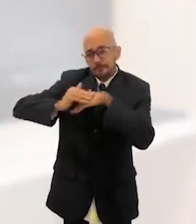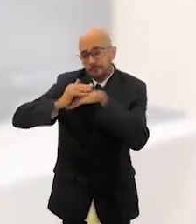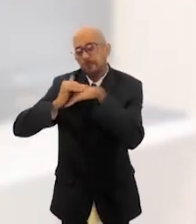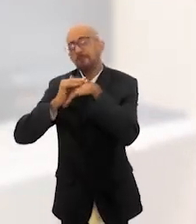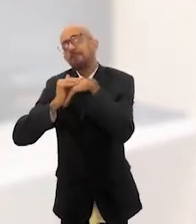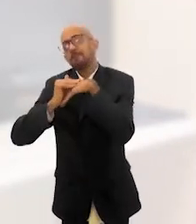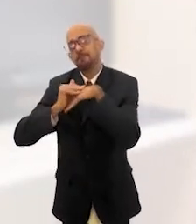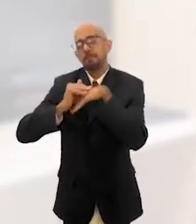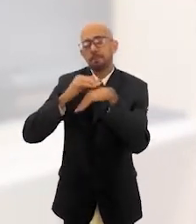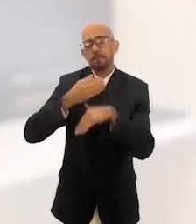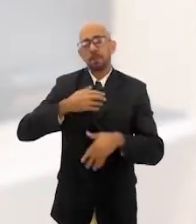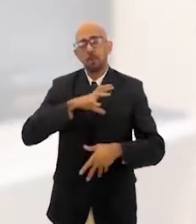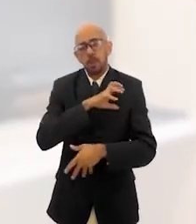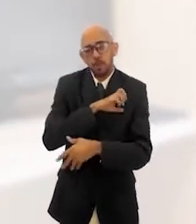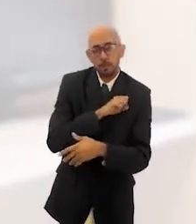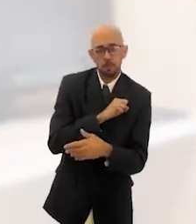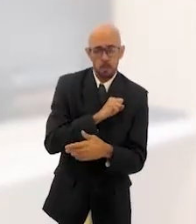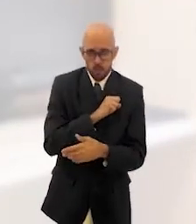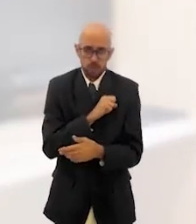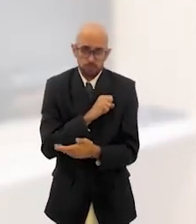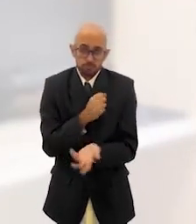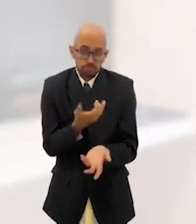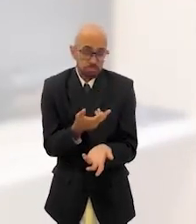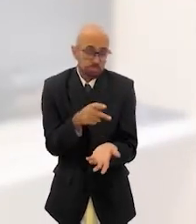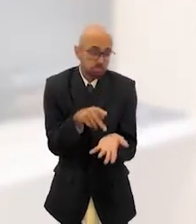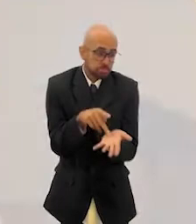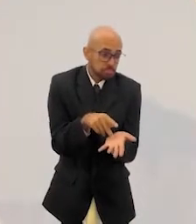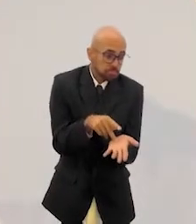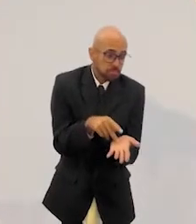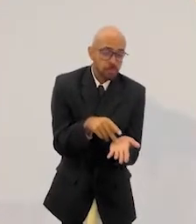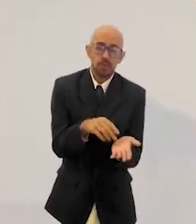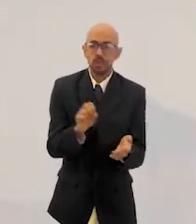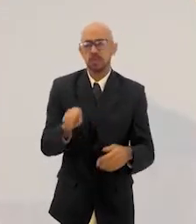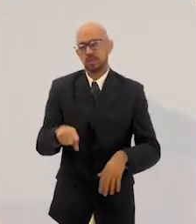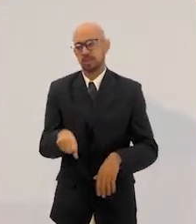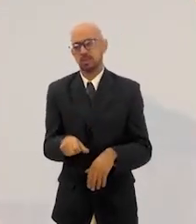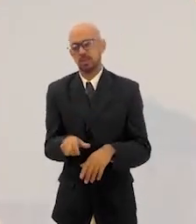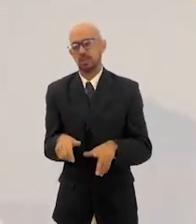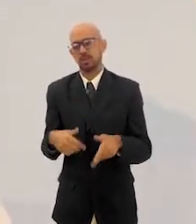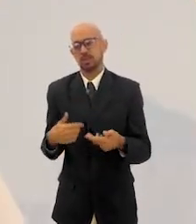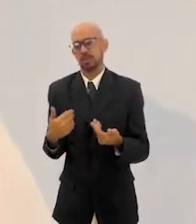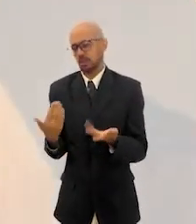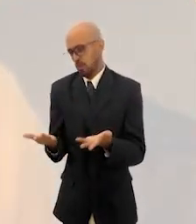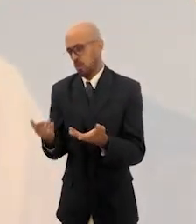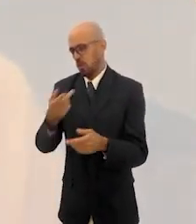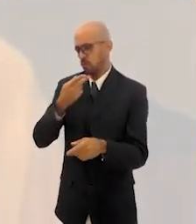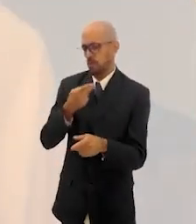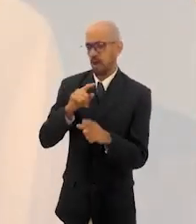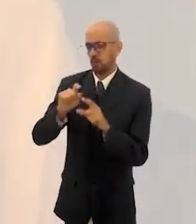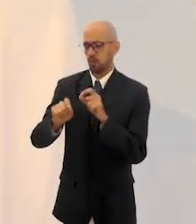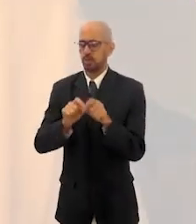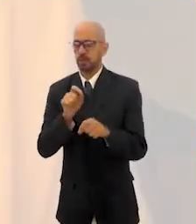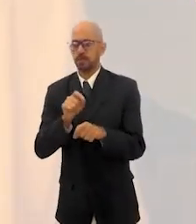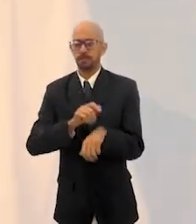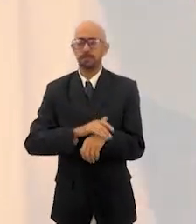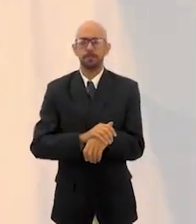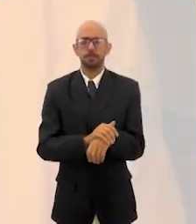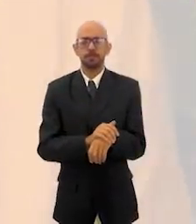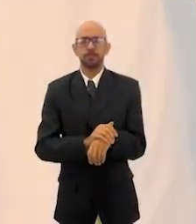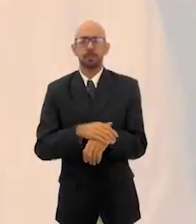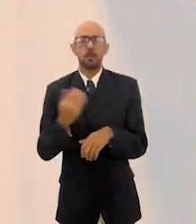tão cuidadoso, tão amoroso, eu diria. Sim, e eu te falo que